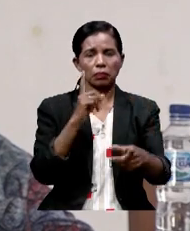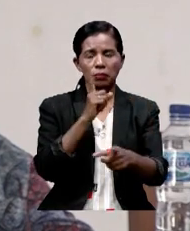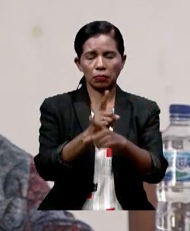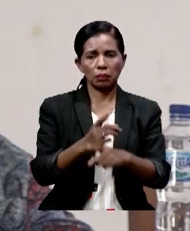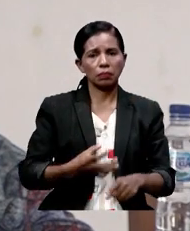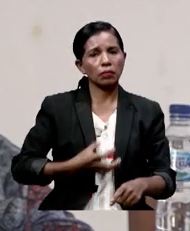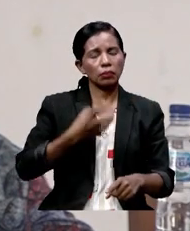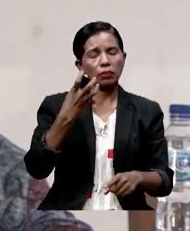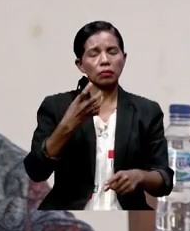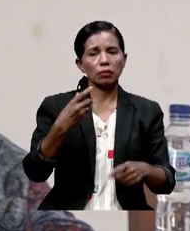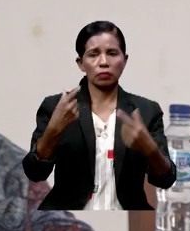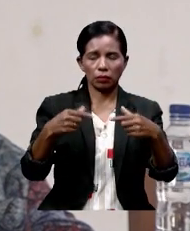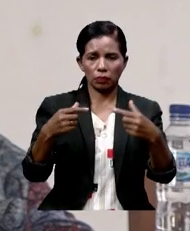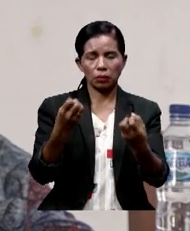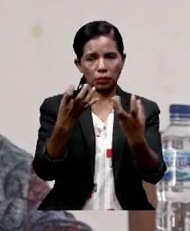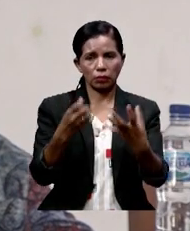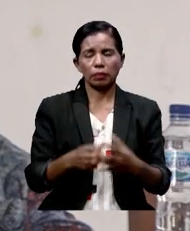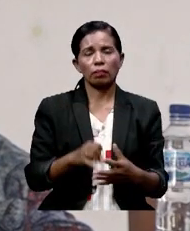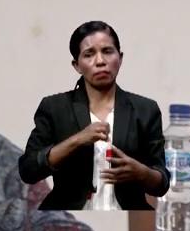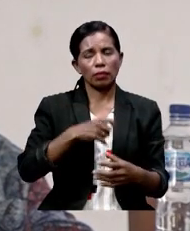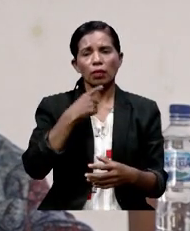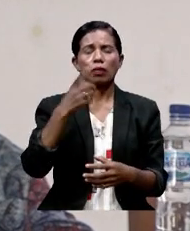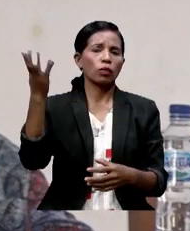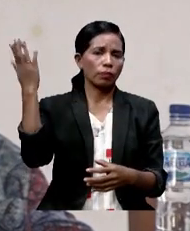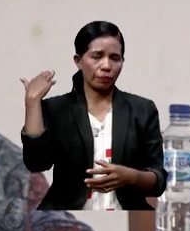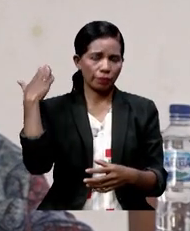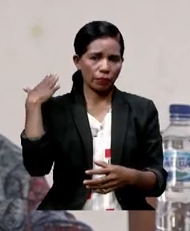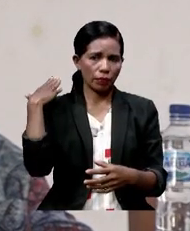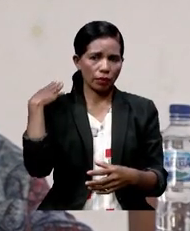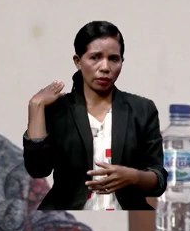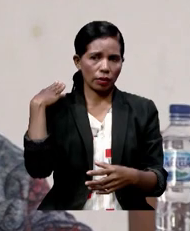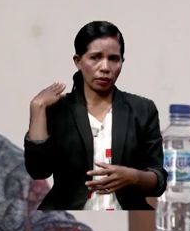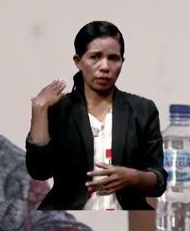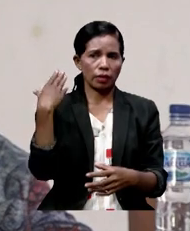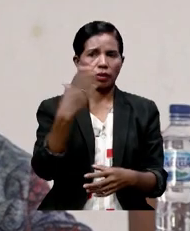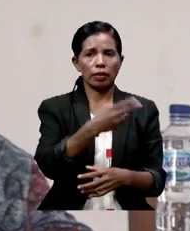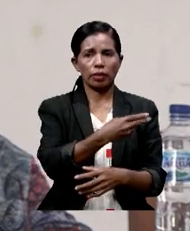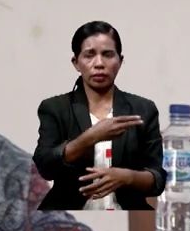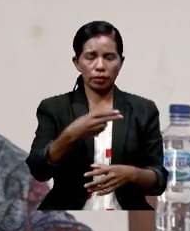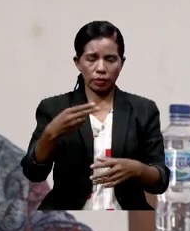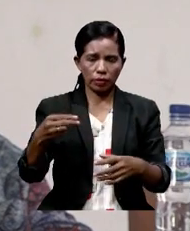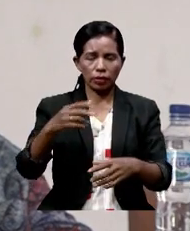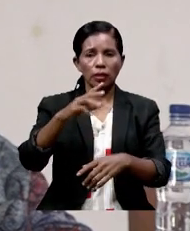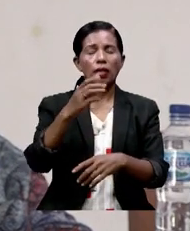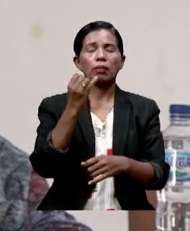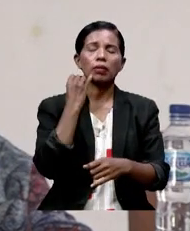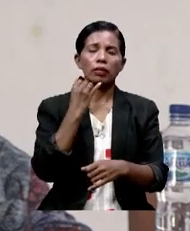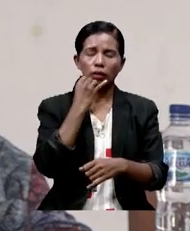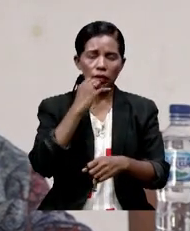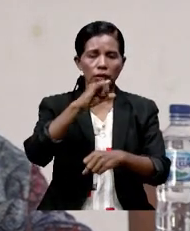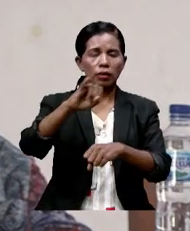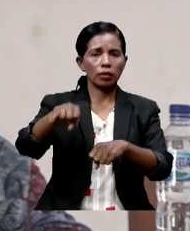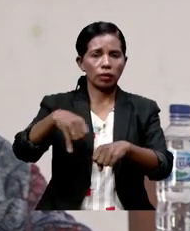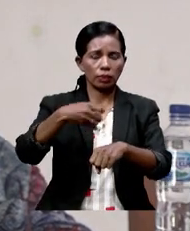ao Médio Oriente, Ulu, para Israel, para Palestina, para